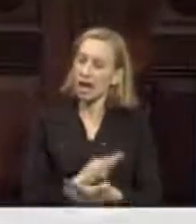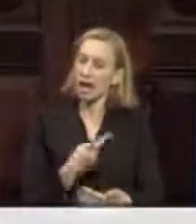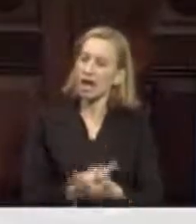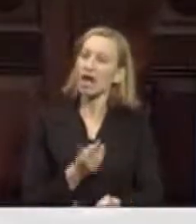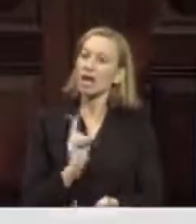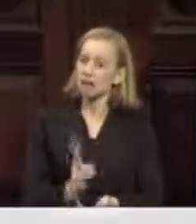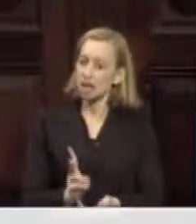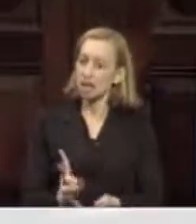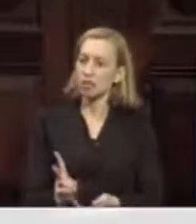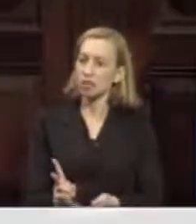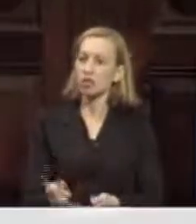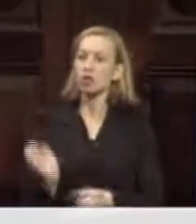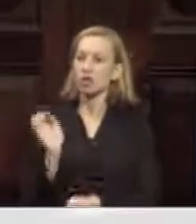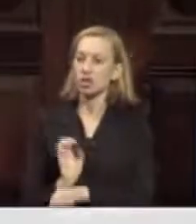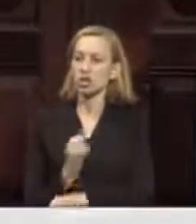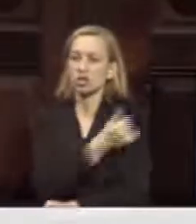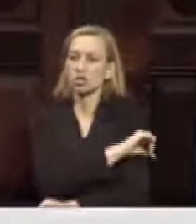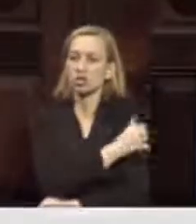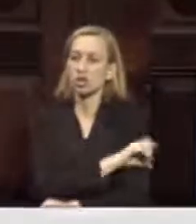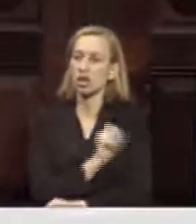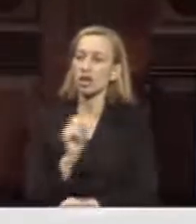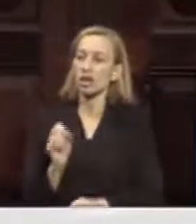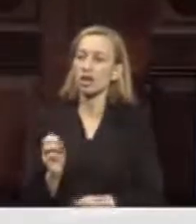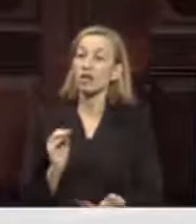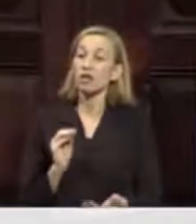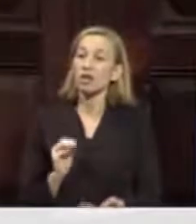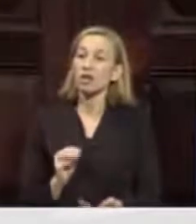à toa que o Estado do Rio de Janeiro é